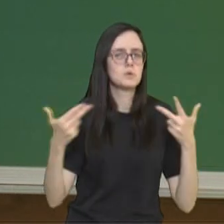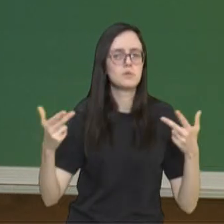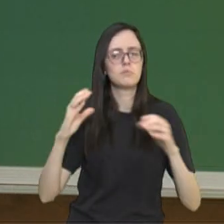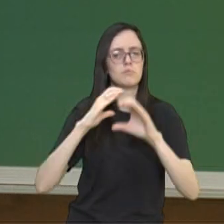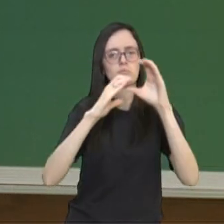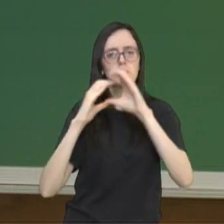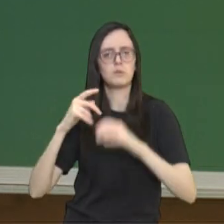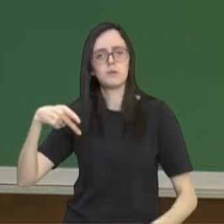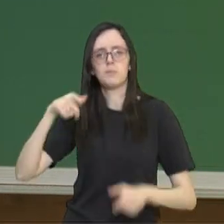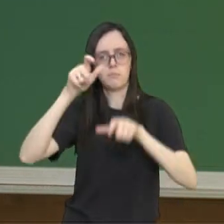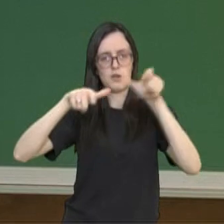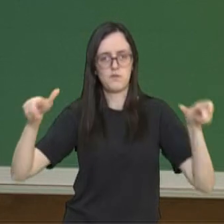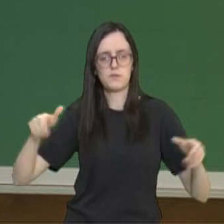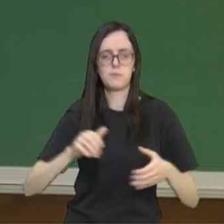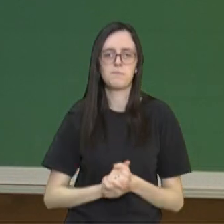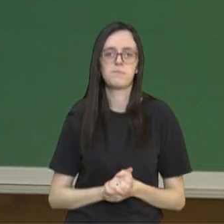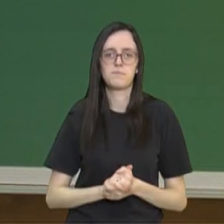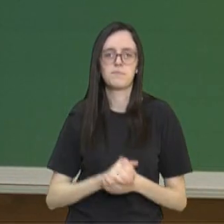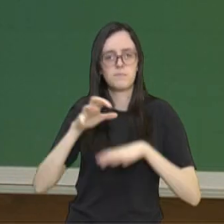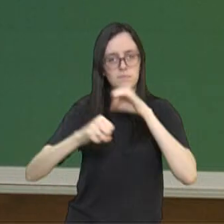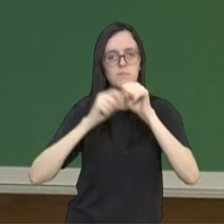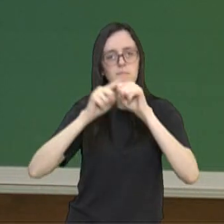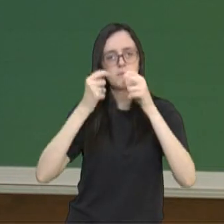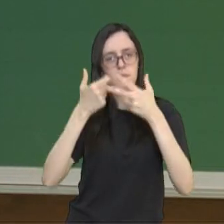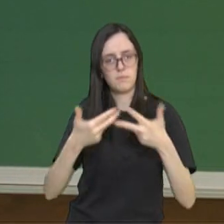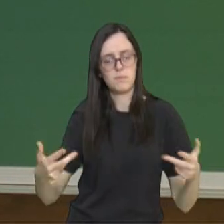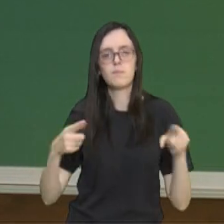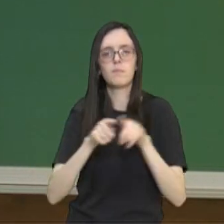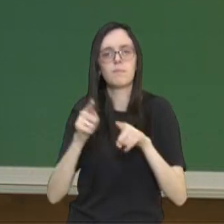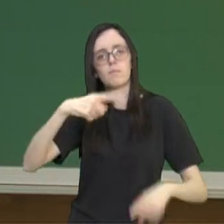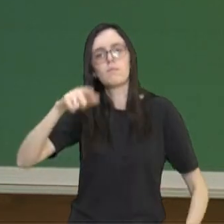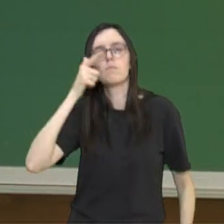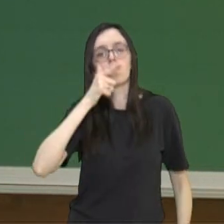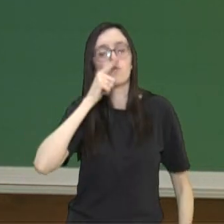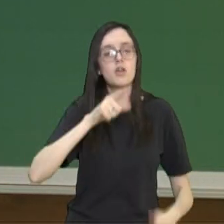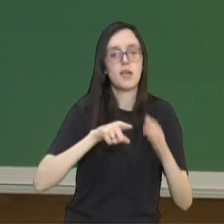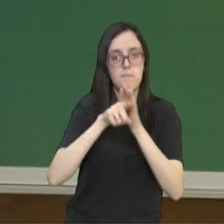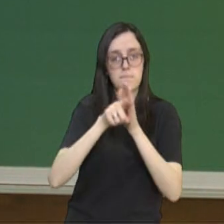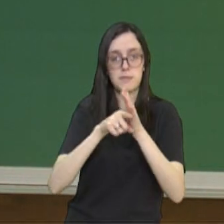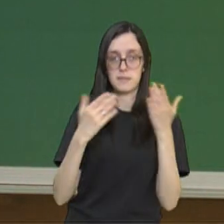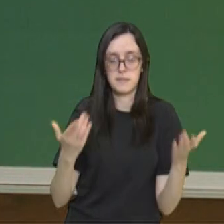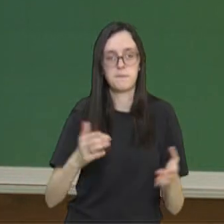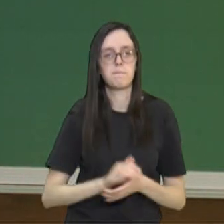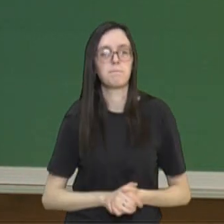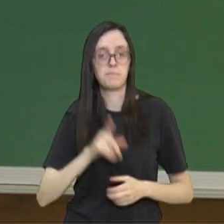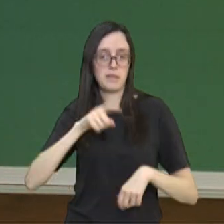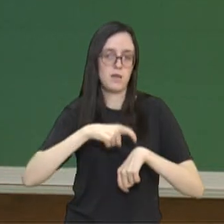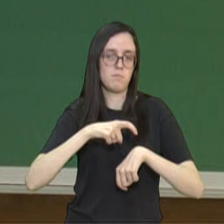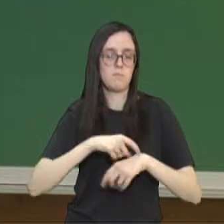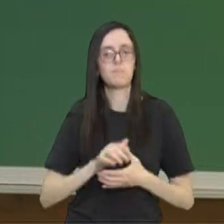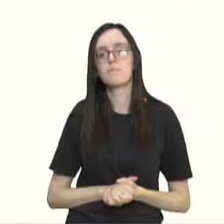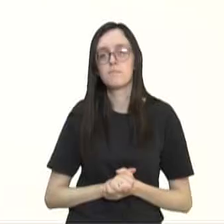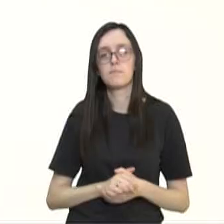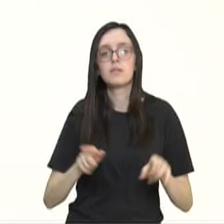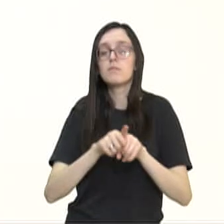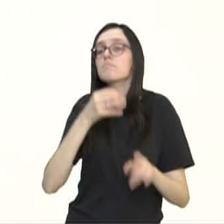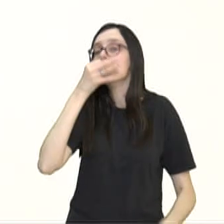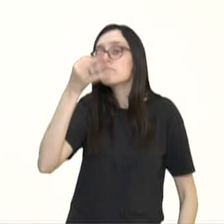existem competições específicas, só femininas, e que estão, né, assumindo um